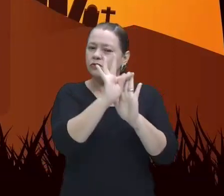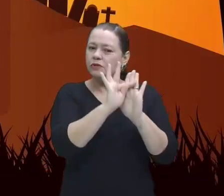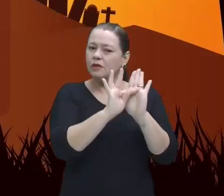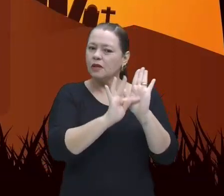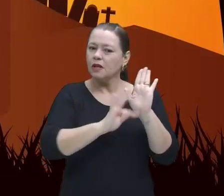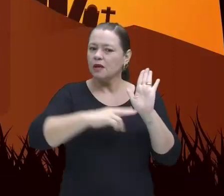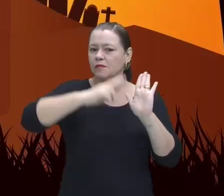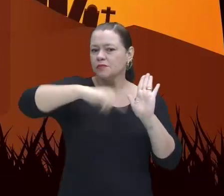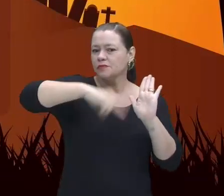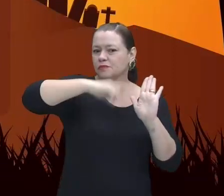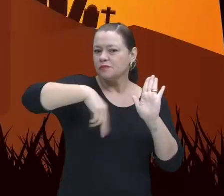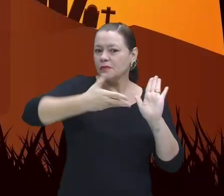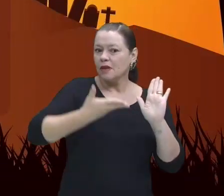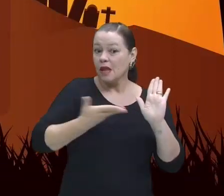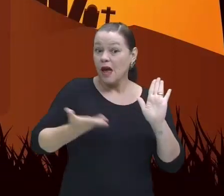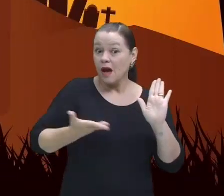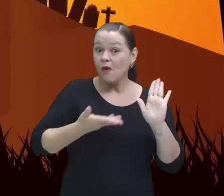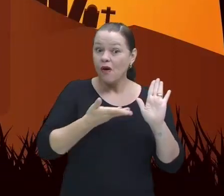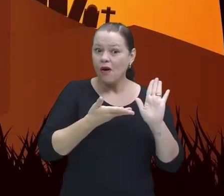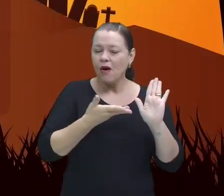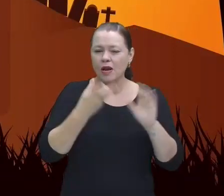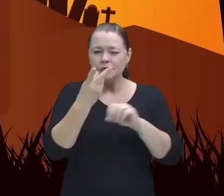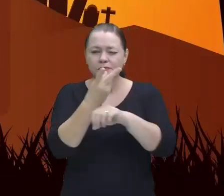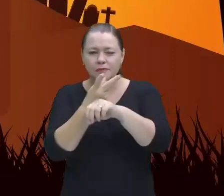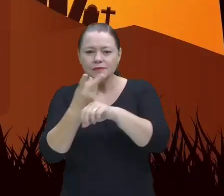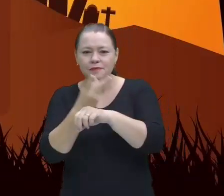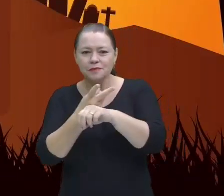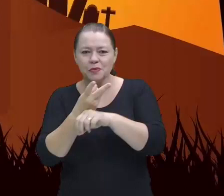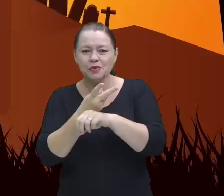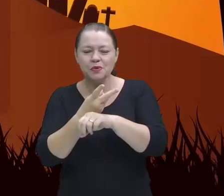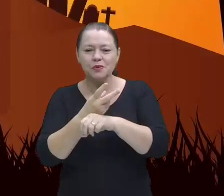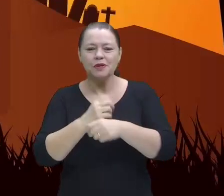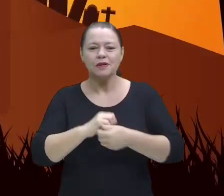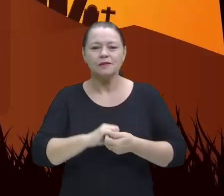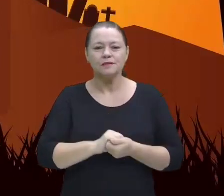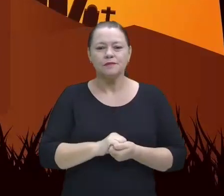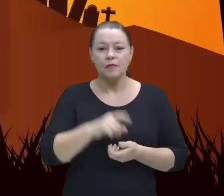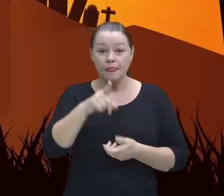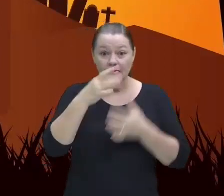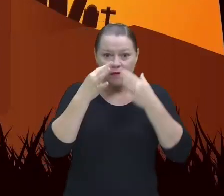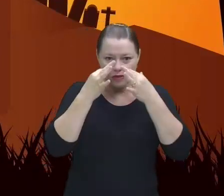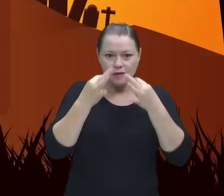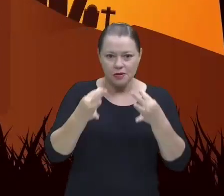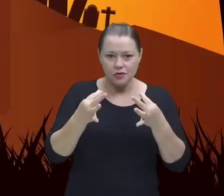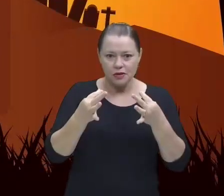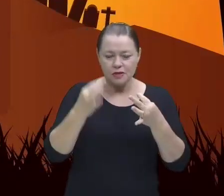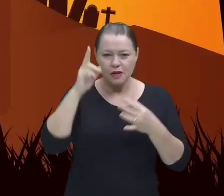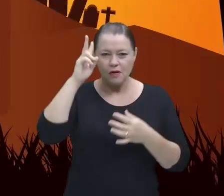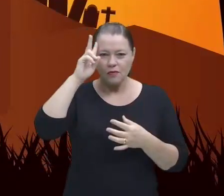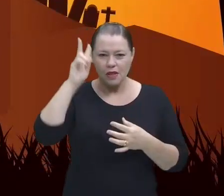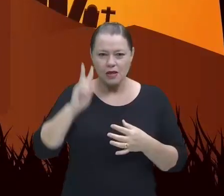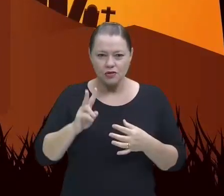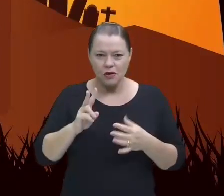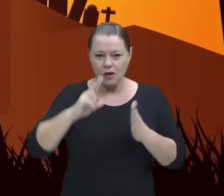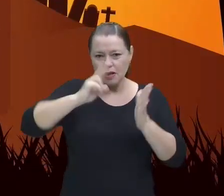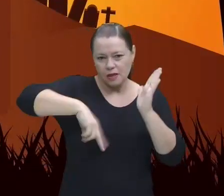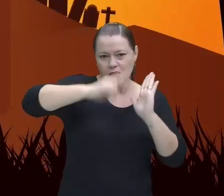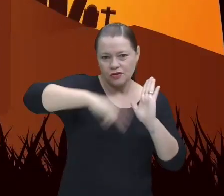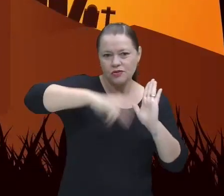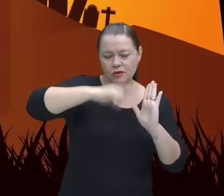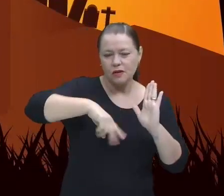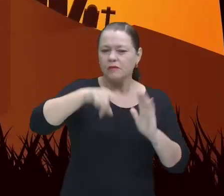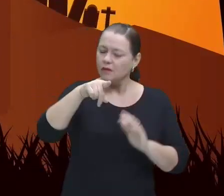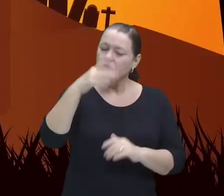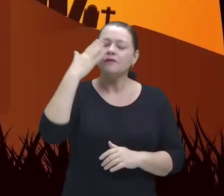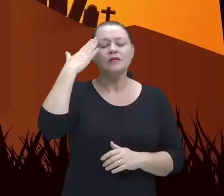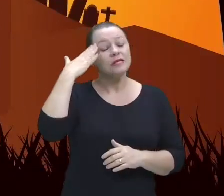nós ouvimos na nossa história. Quais foram os personagens? Você que prestou atenção na história, sabe, hein, do que a gente